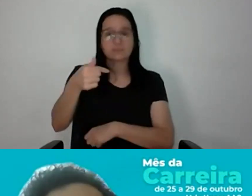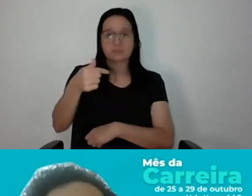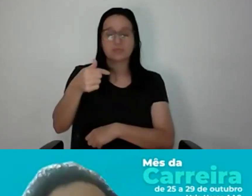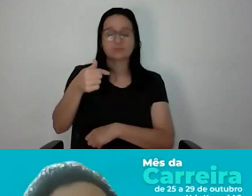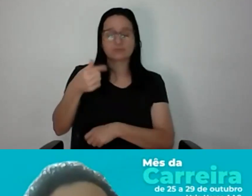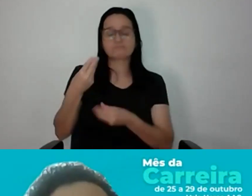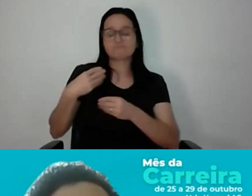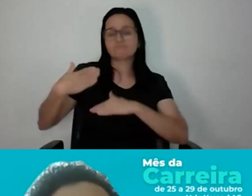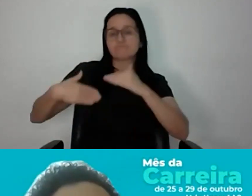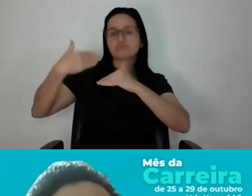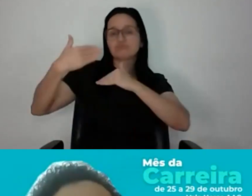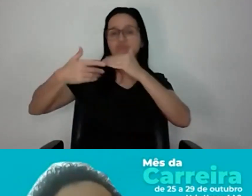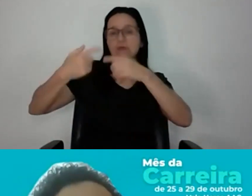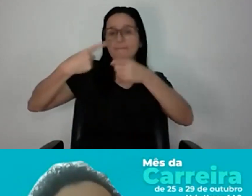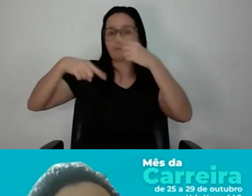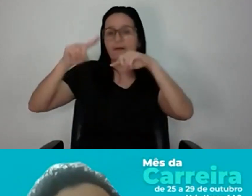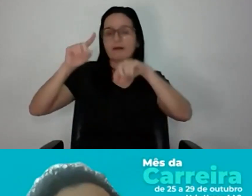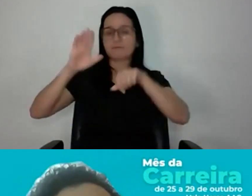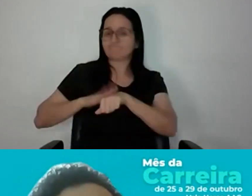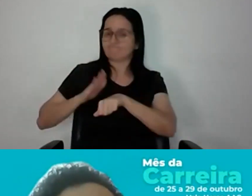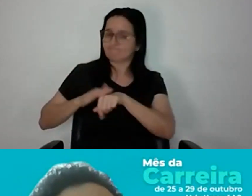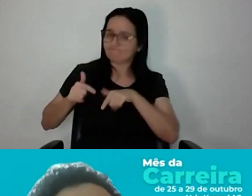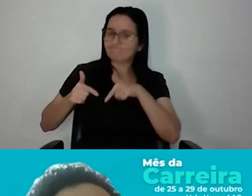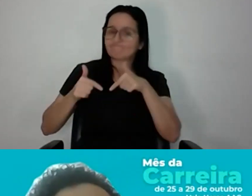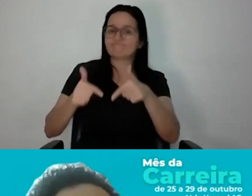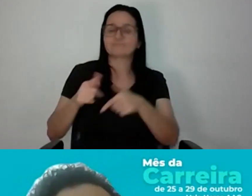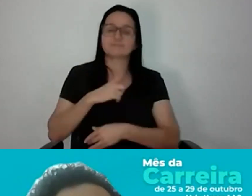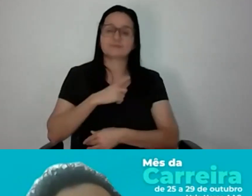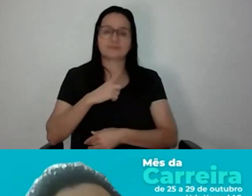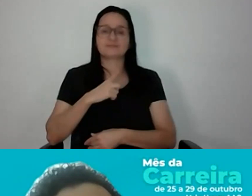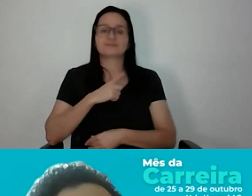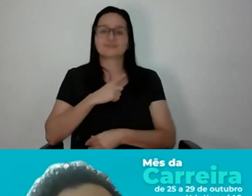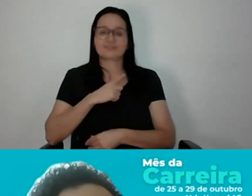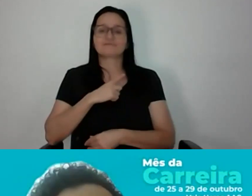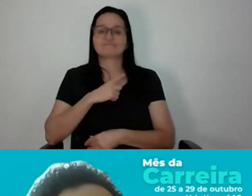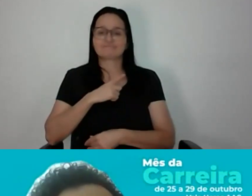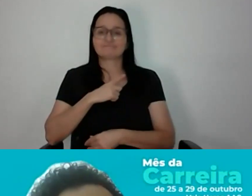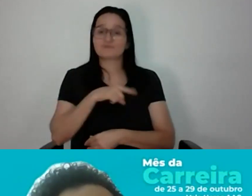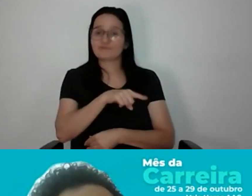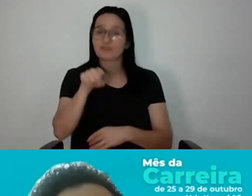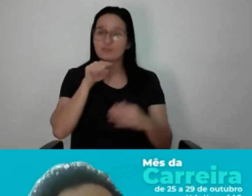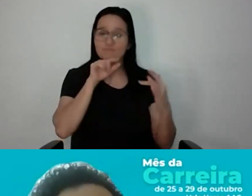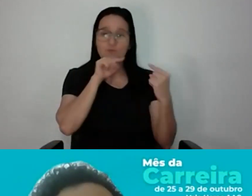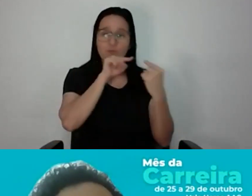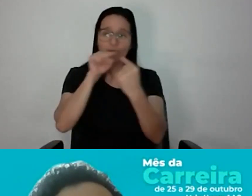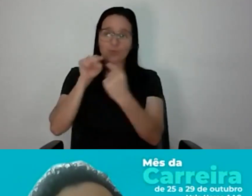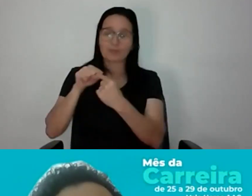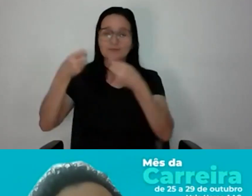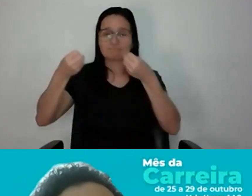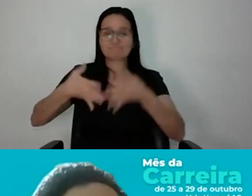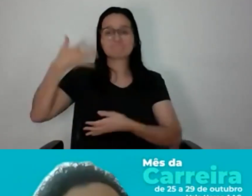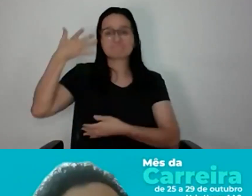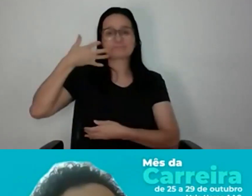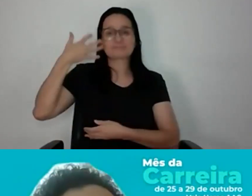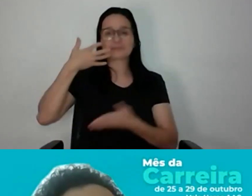com Protagonismo e Autonomia, que tem totalmente sinergia com o que vocês apresentaram hoje. Então, queria agradecer